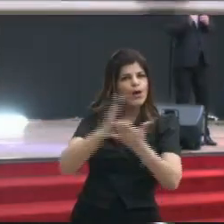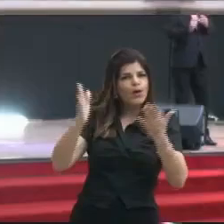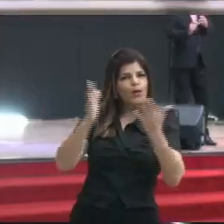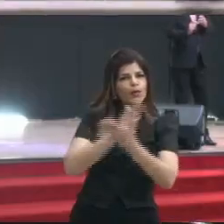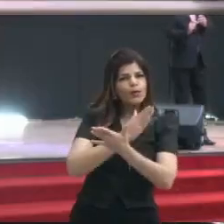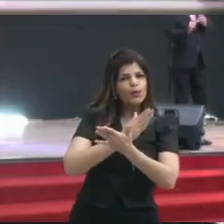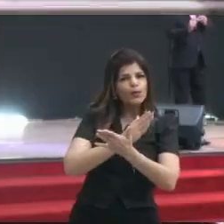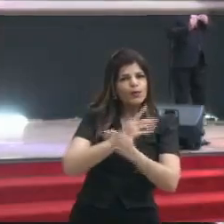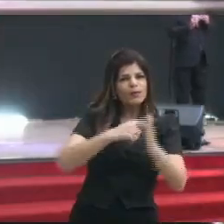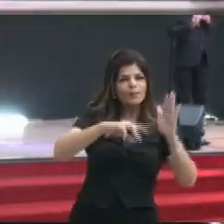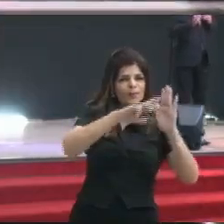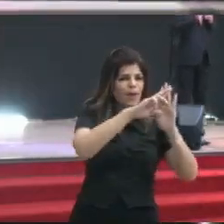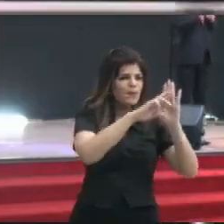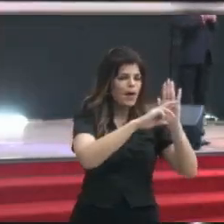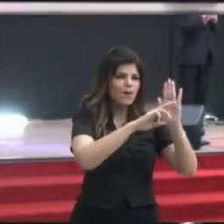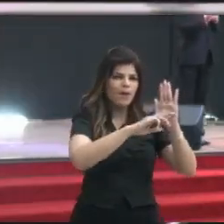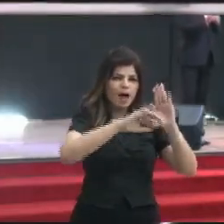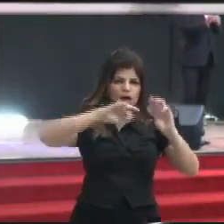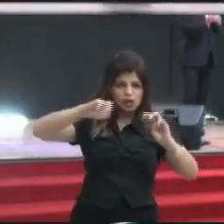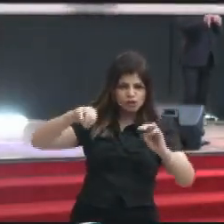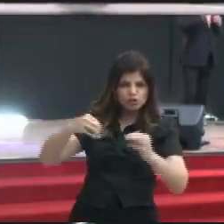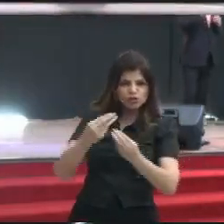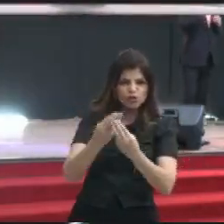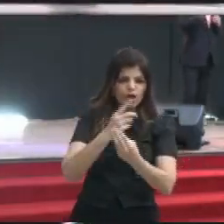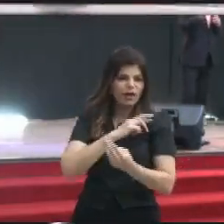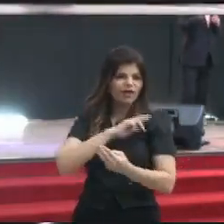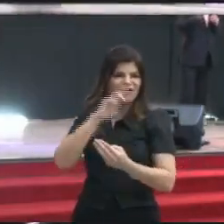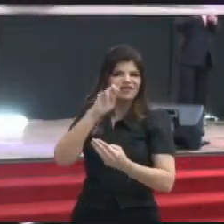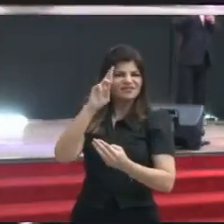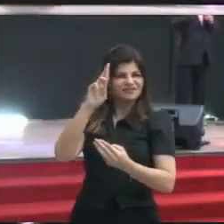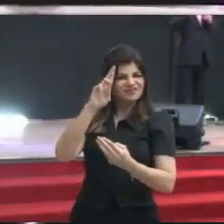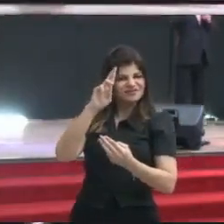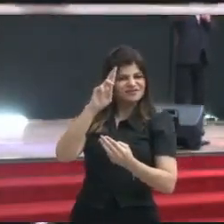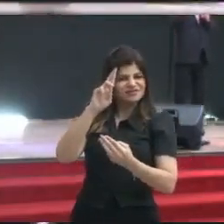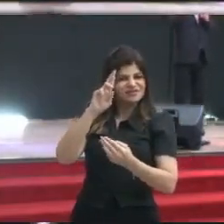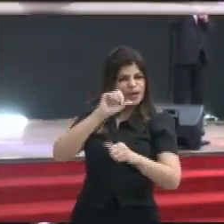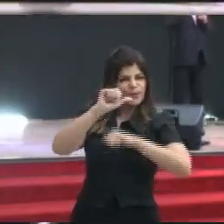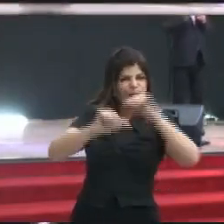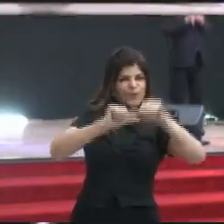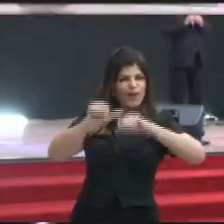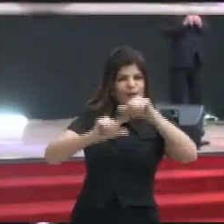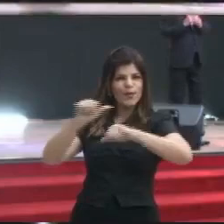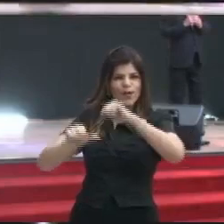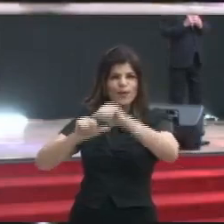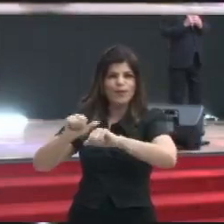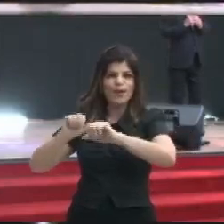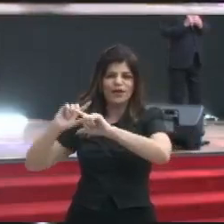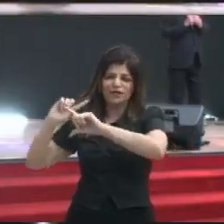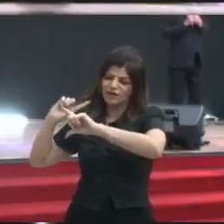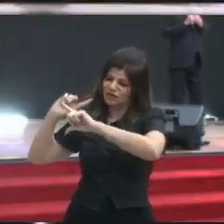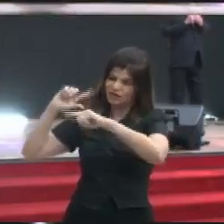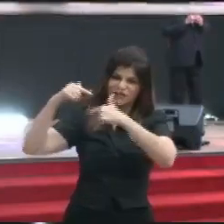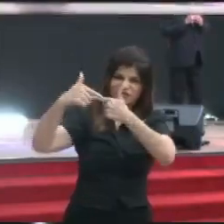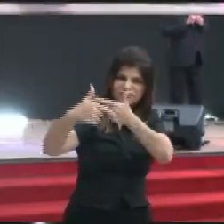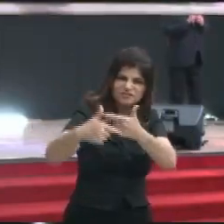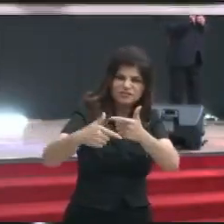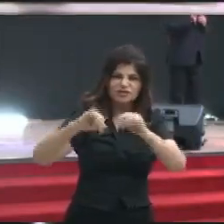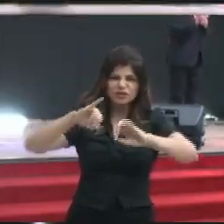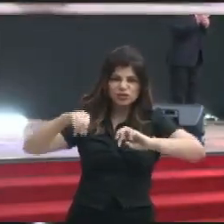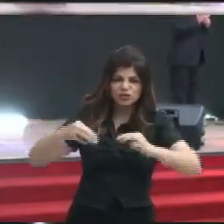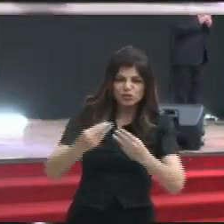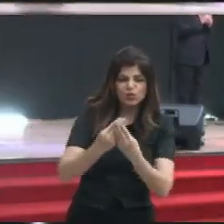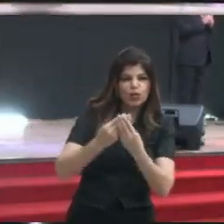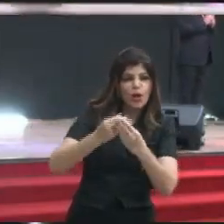do judaísmo, ela quebrou algumas tradições do judaísmo.